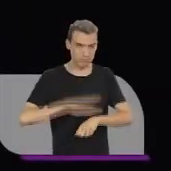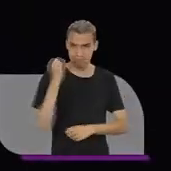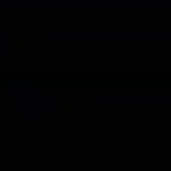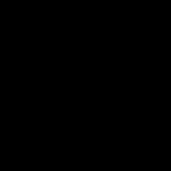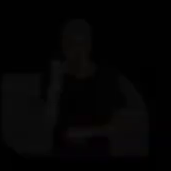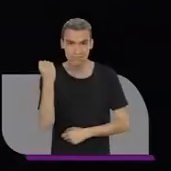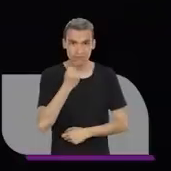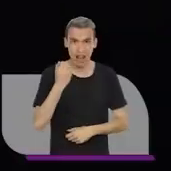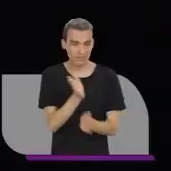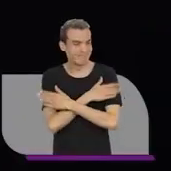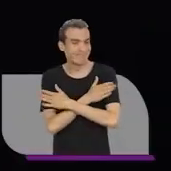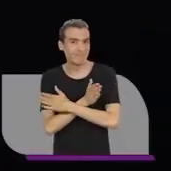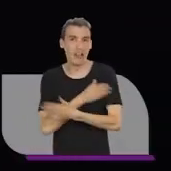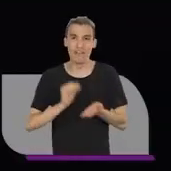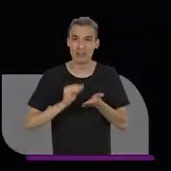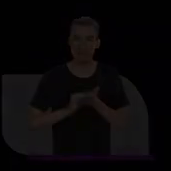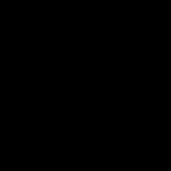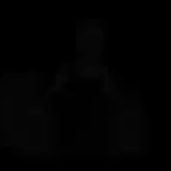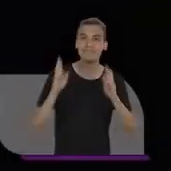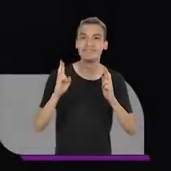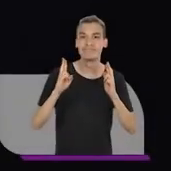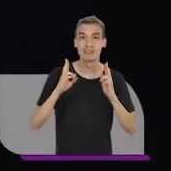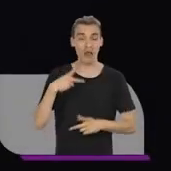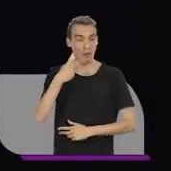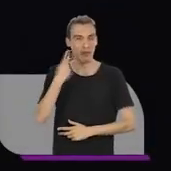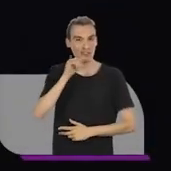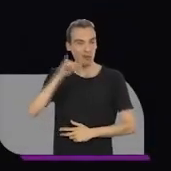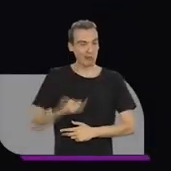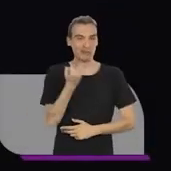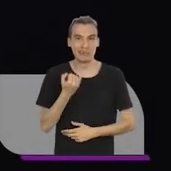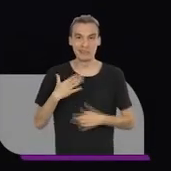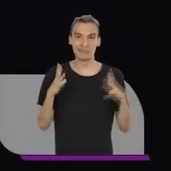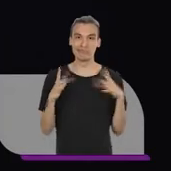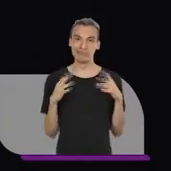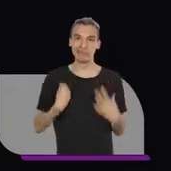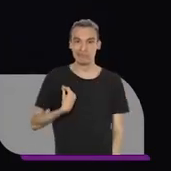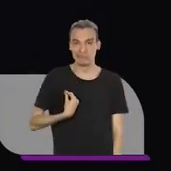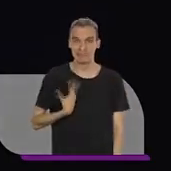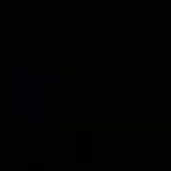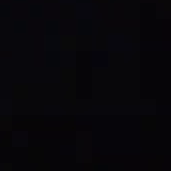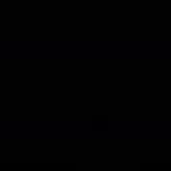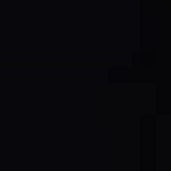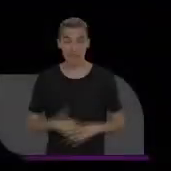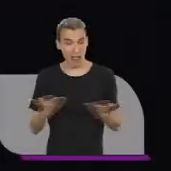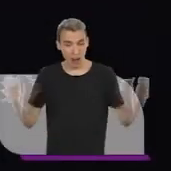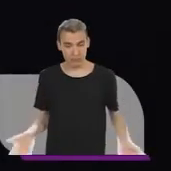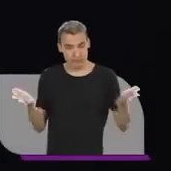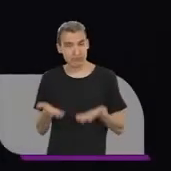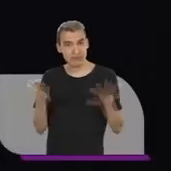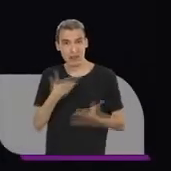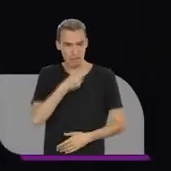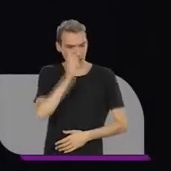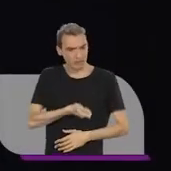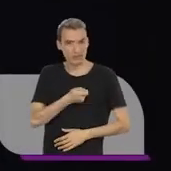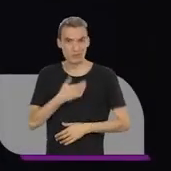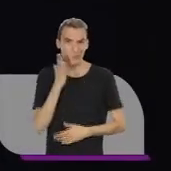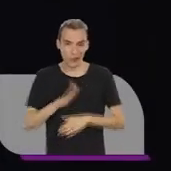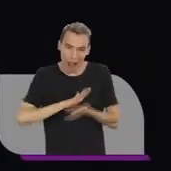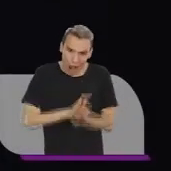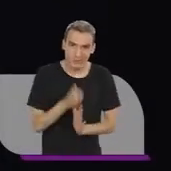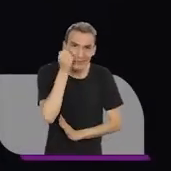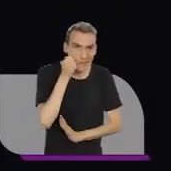é grave. Desemprego e desesperança. E um político oportunista que viveu a vida na mordomia e agora promove o